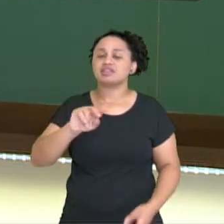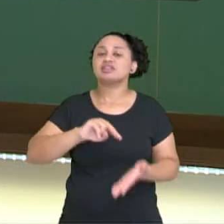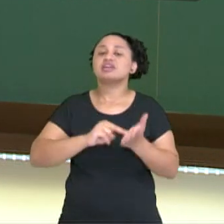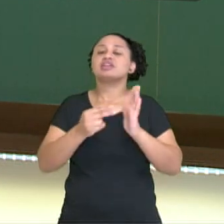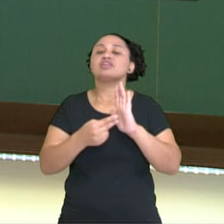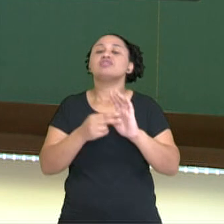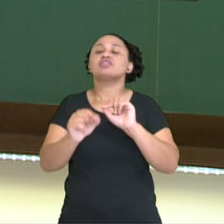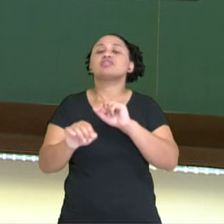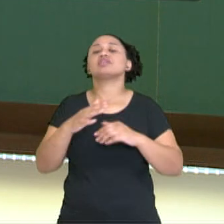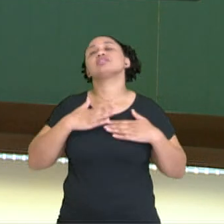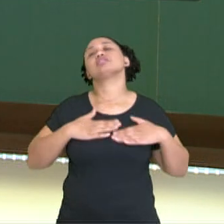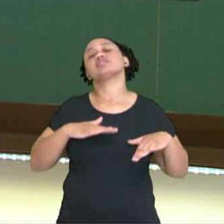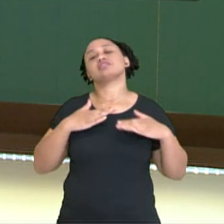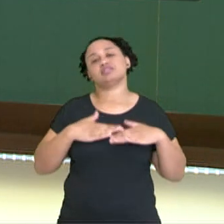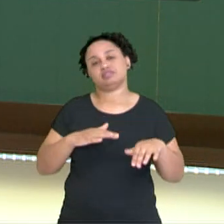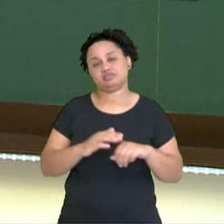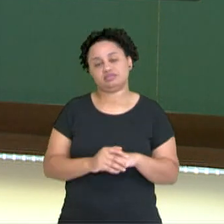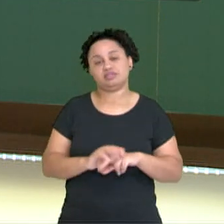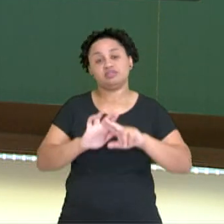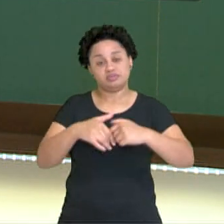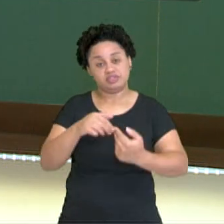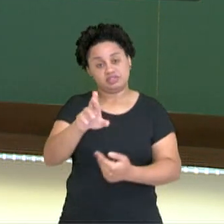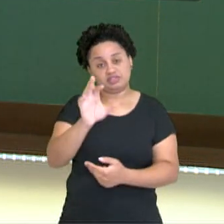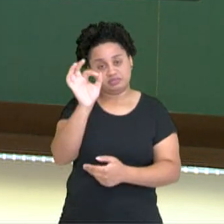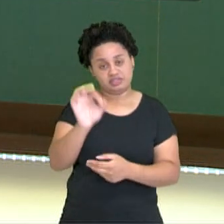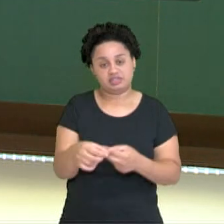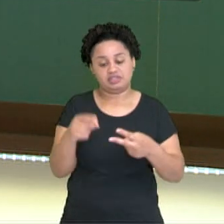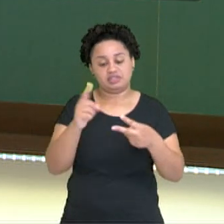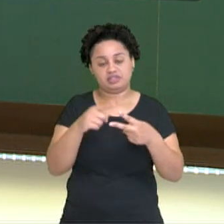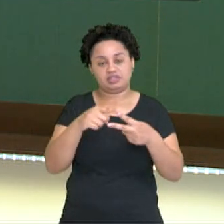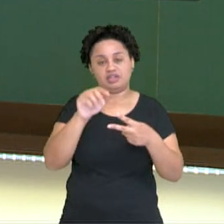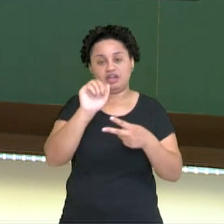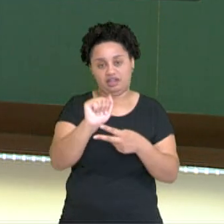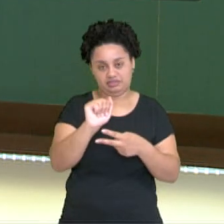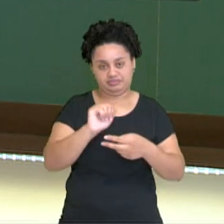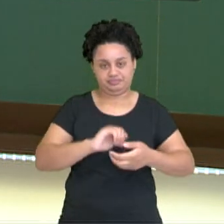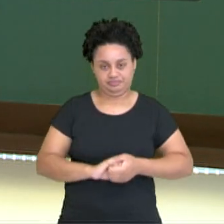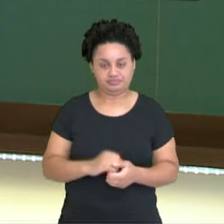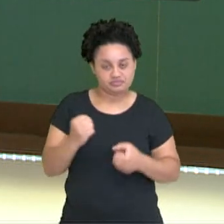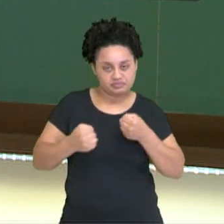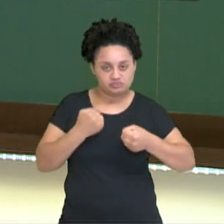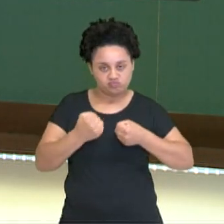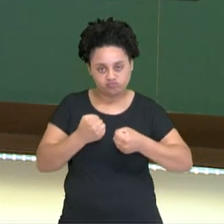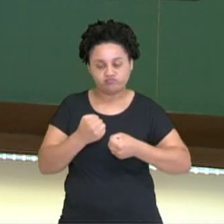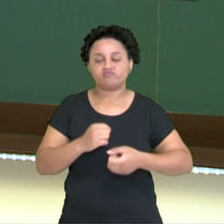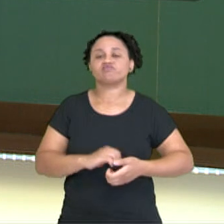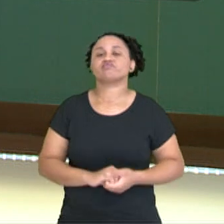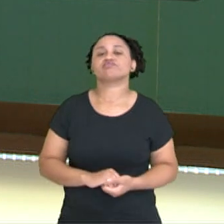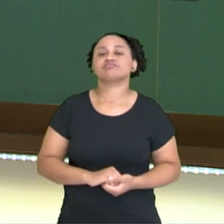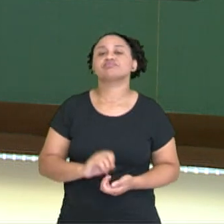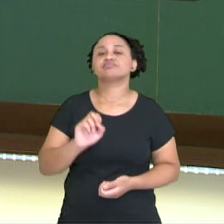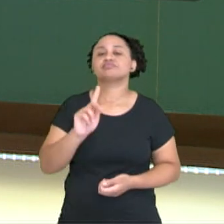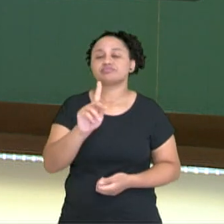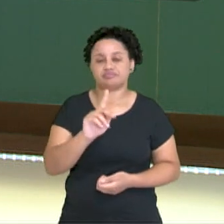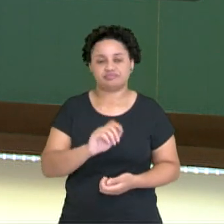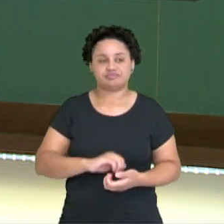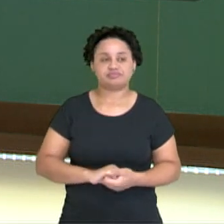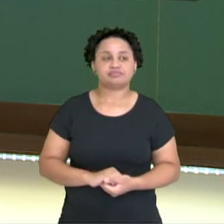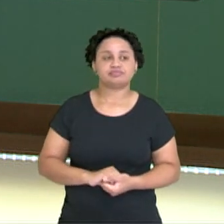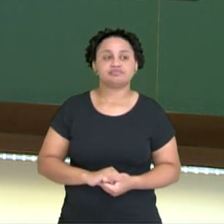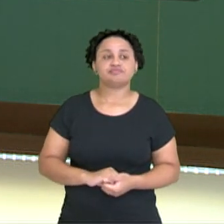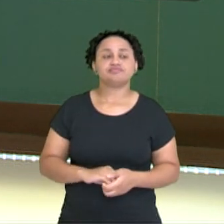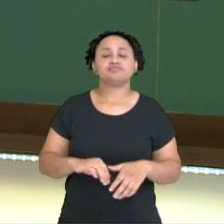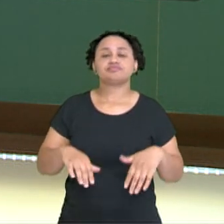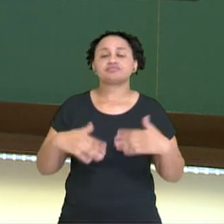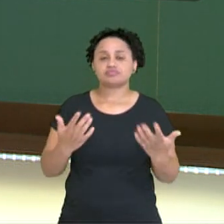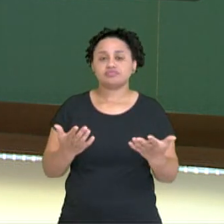Por isso que a resposta certa é a letra A. They are jogging, correndo no parque. Ok? Beleza, então?